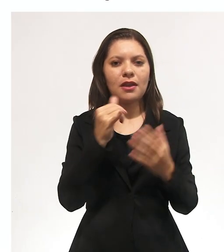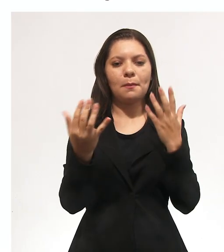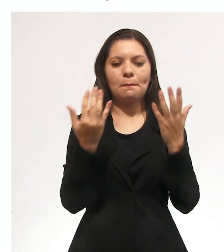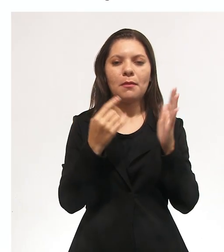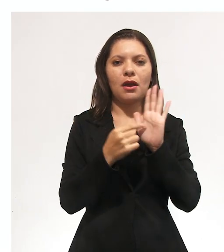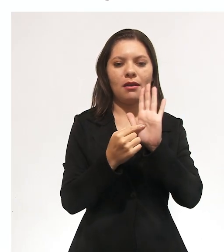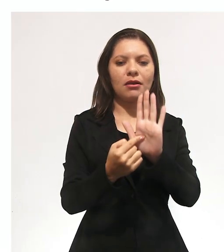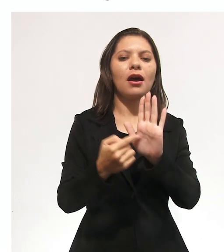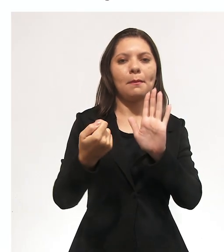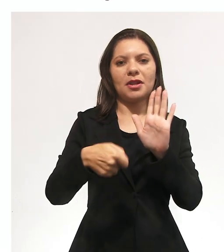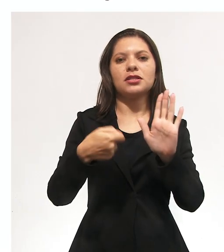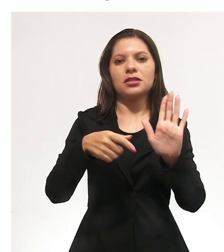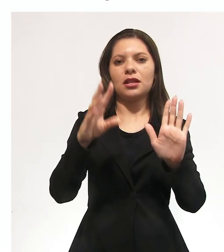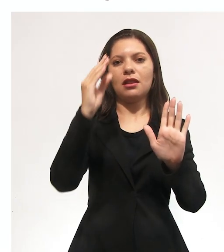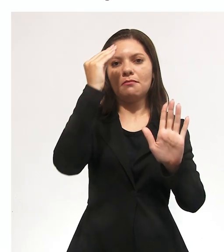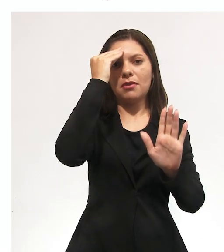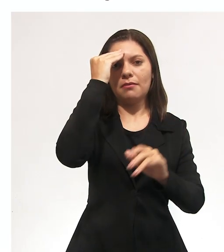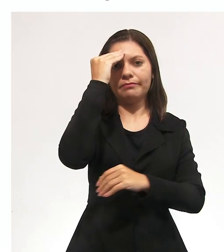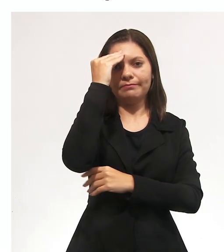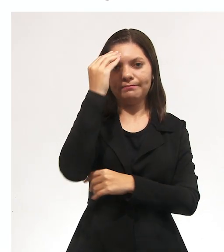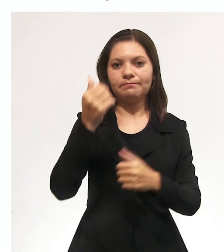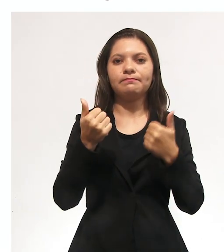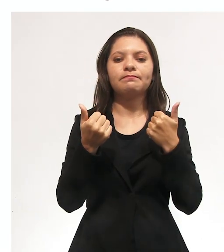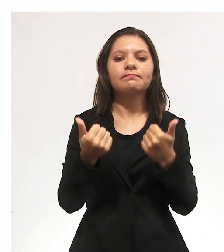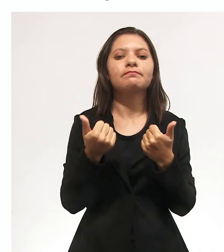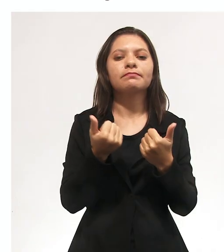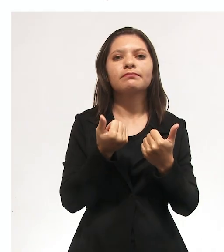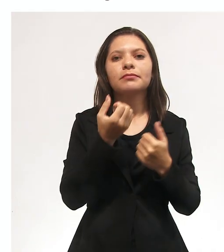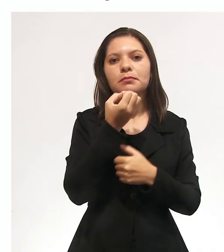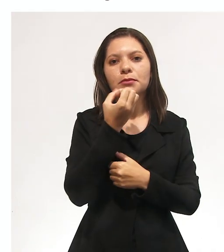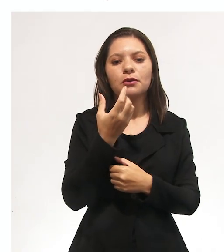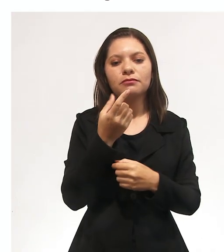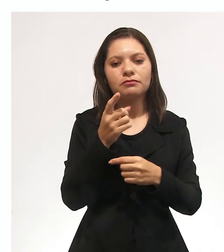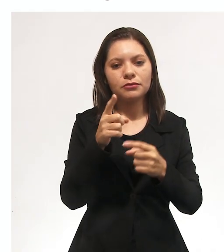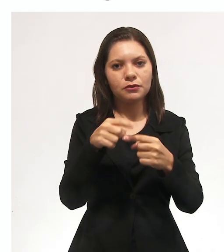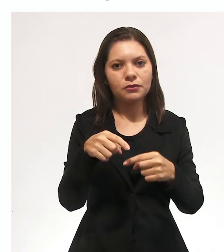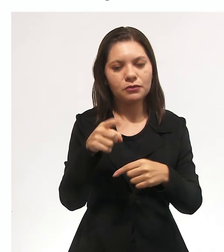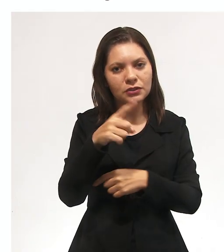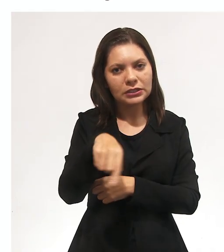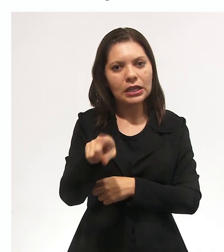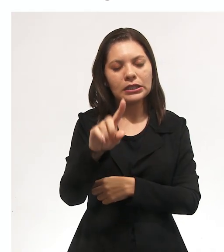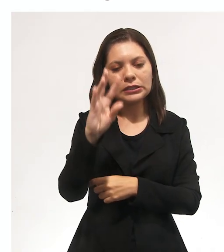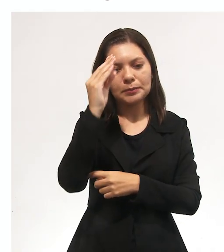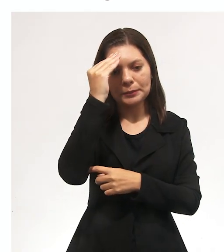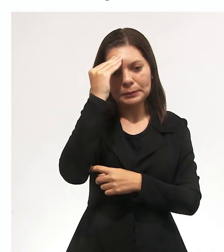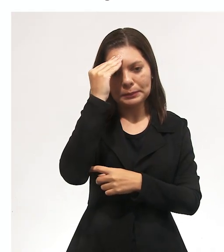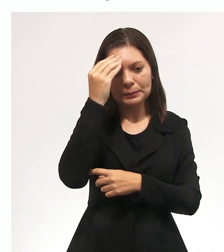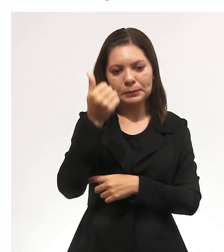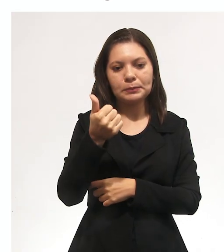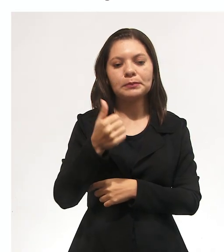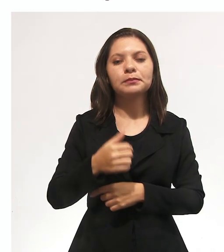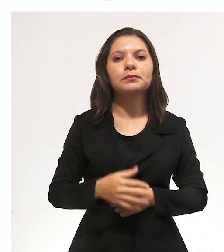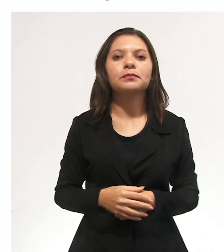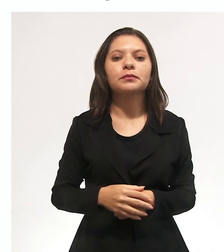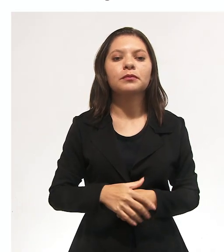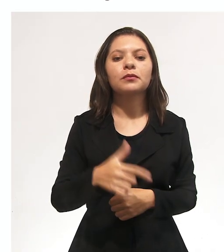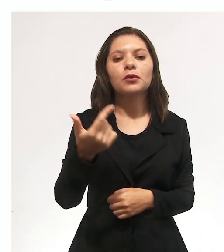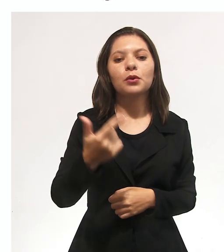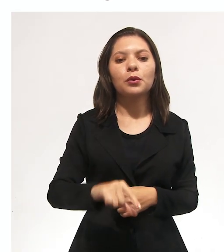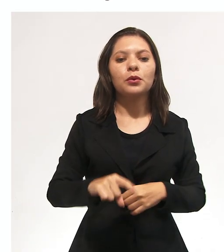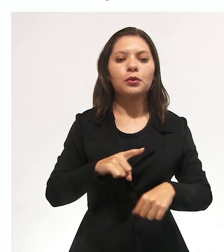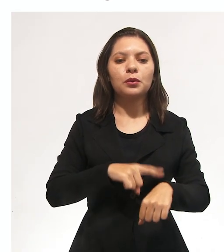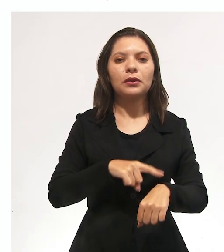dessas terminologias. Então, é interessante a gente aprender detalhadamente. O tempo, ele é